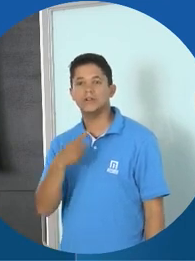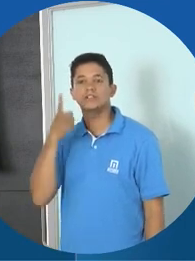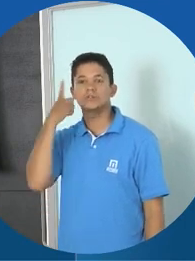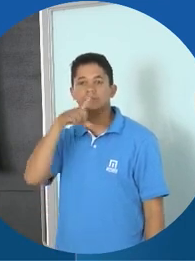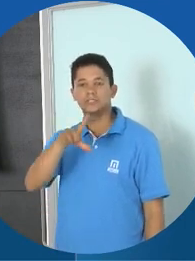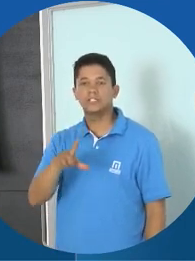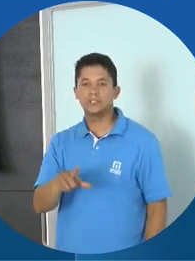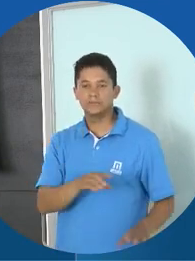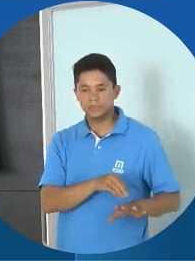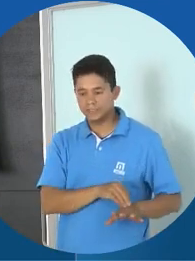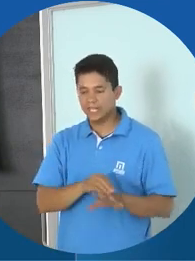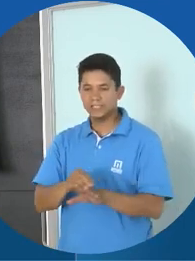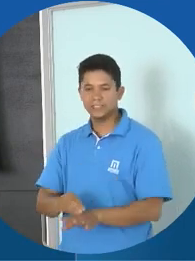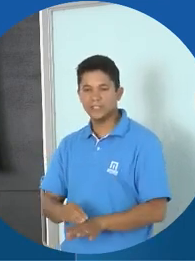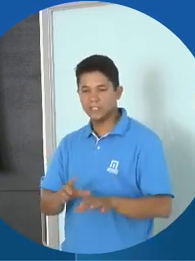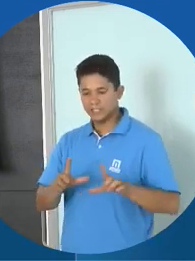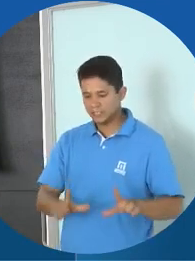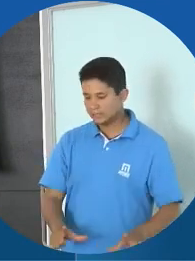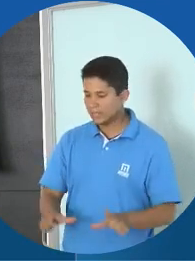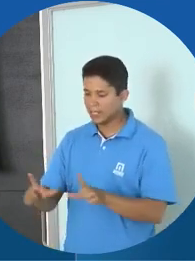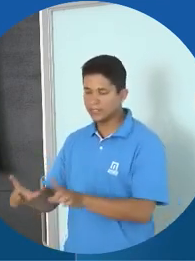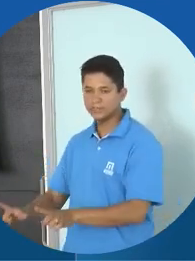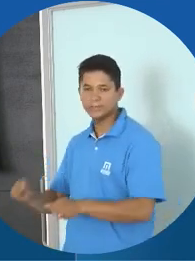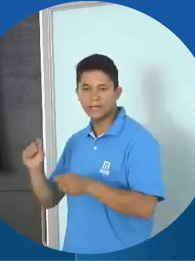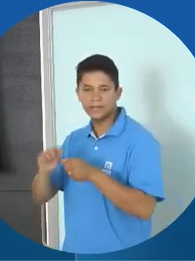para a condição de operação.